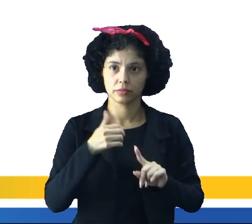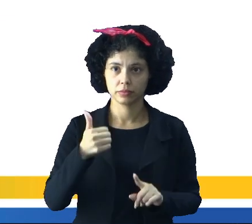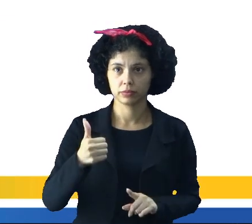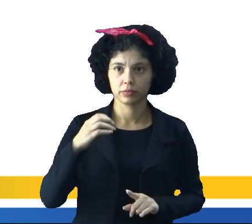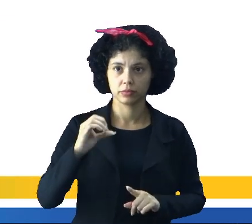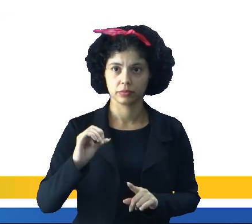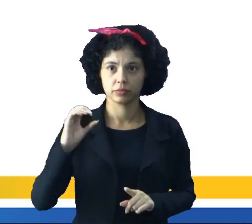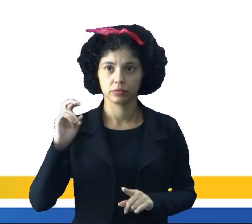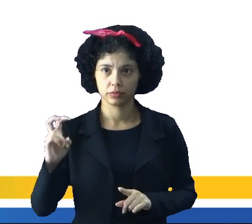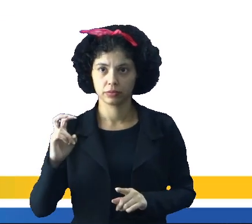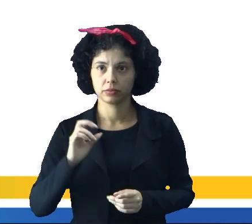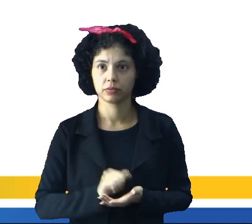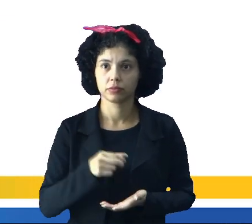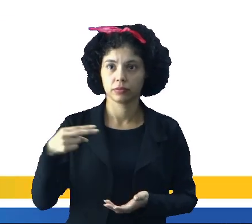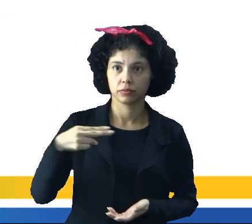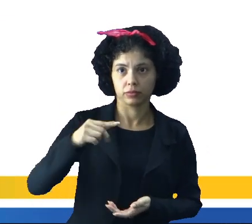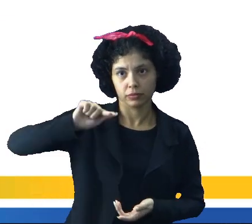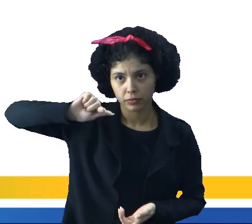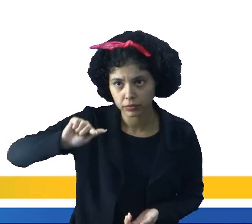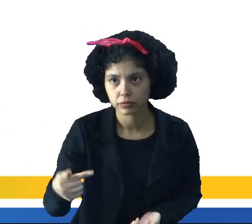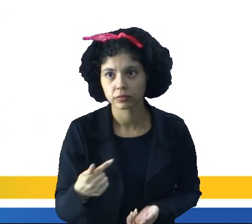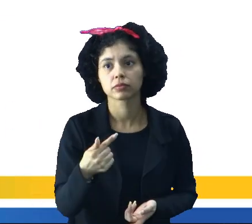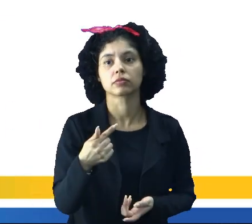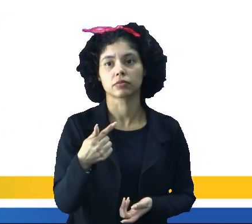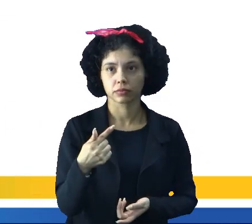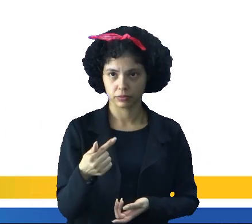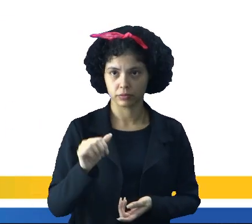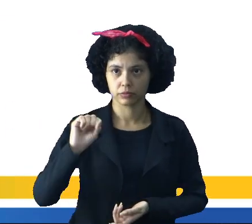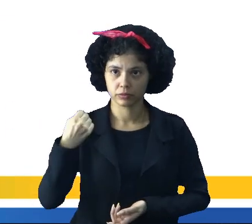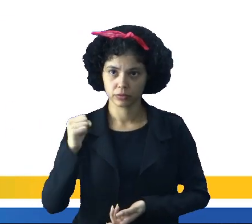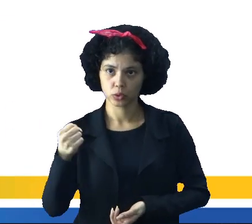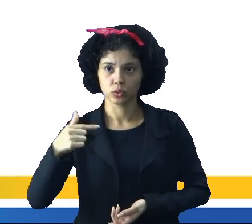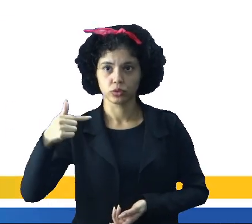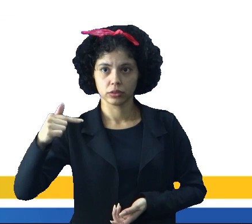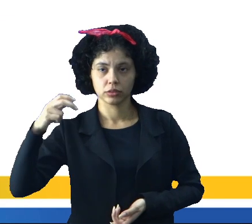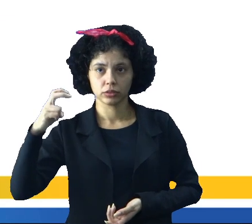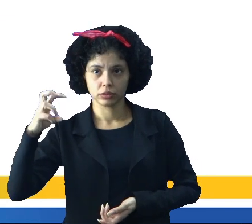75 vezes 105. Ou seja, é igual a